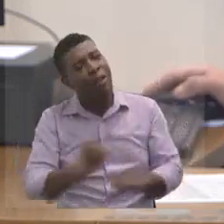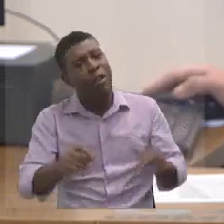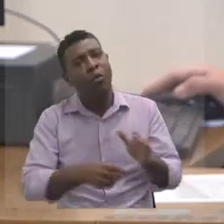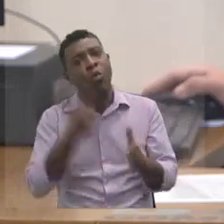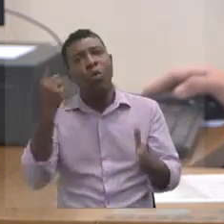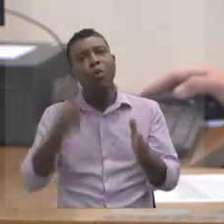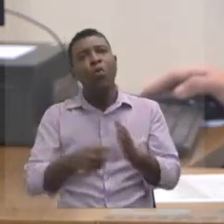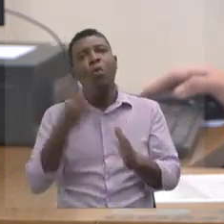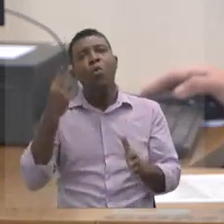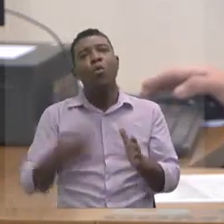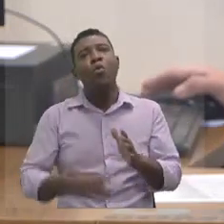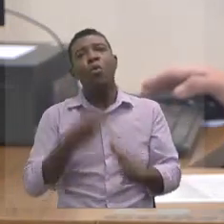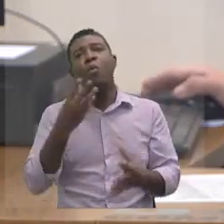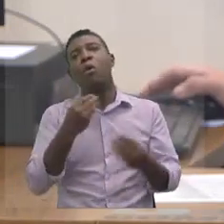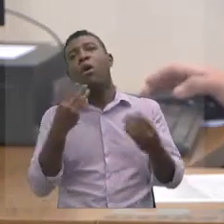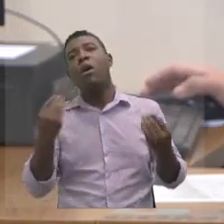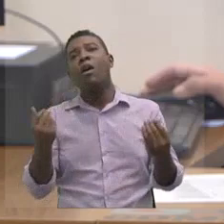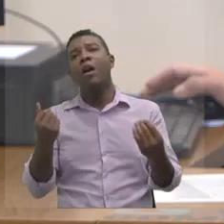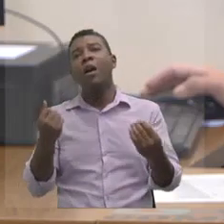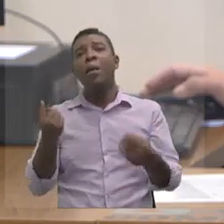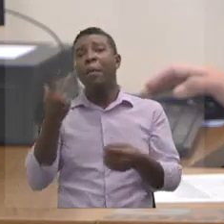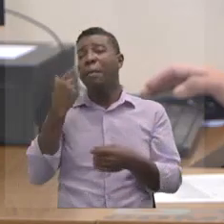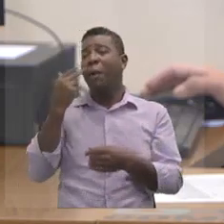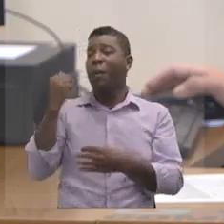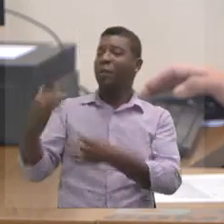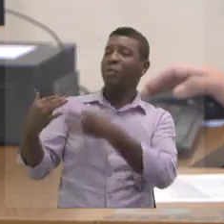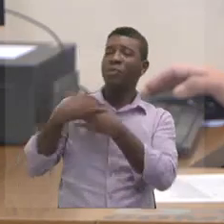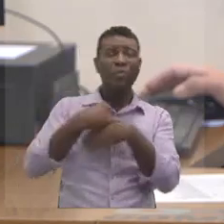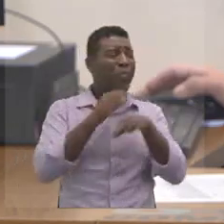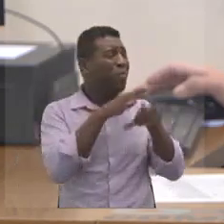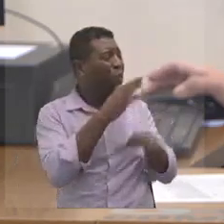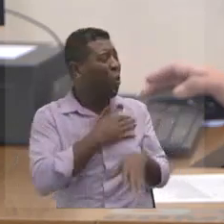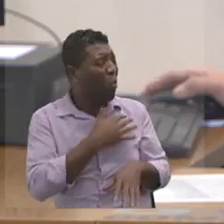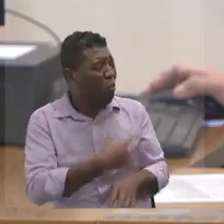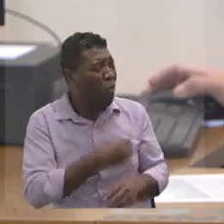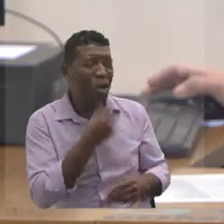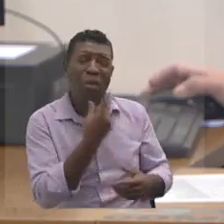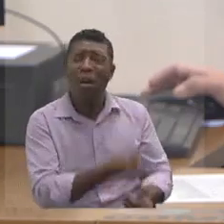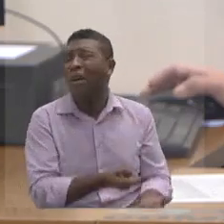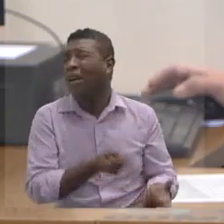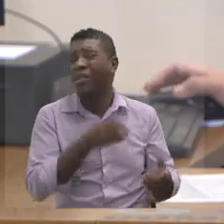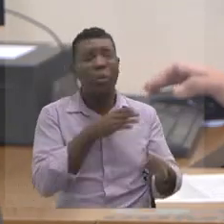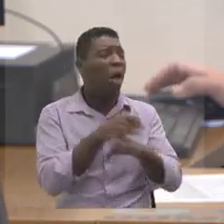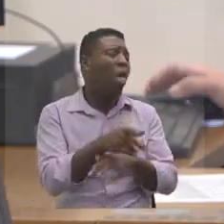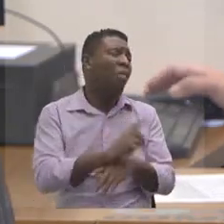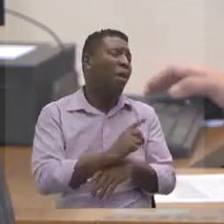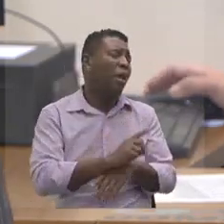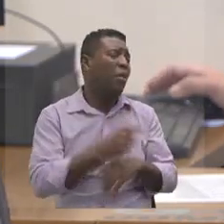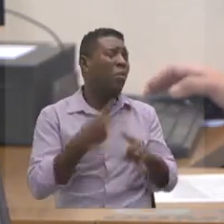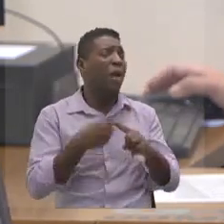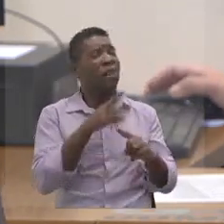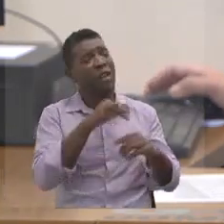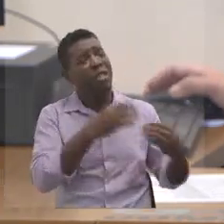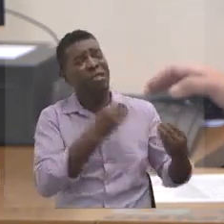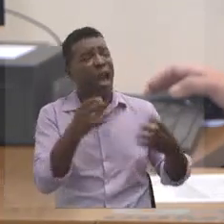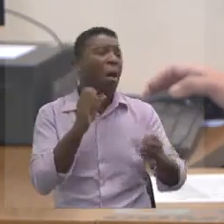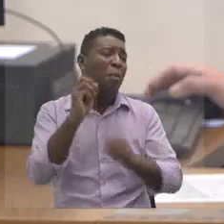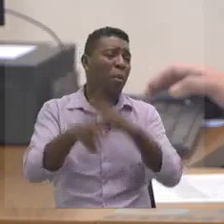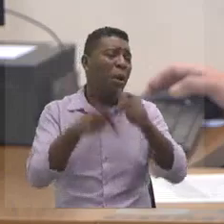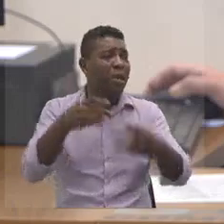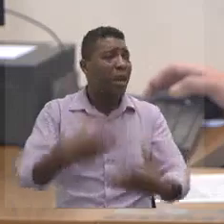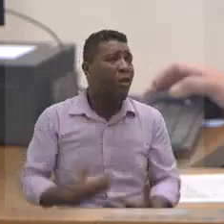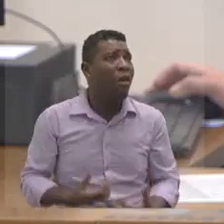pai falava comigo meu filho não entra nessa discussão não que você vai acender uma ilusão na população e não depende da gente